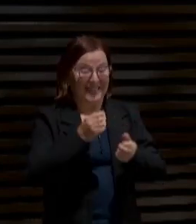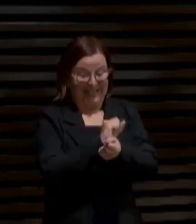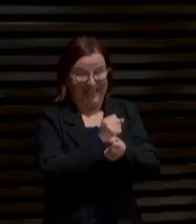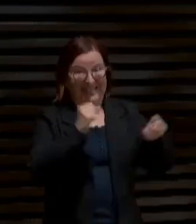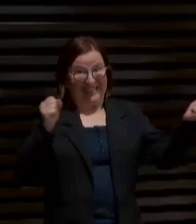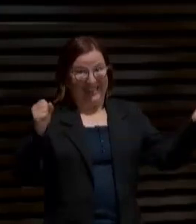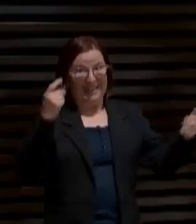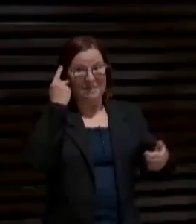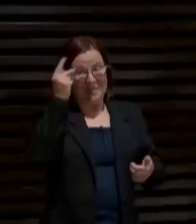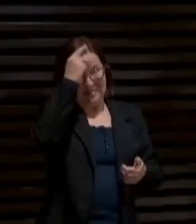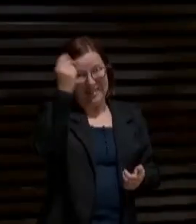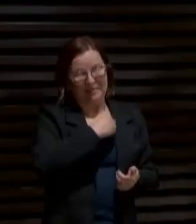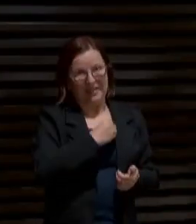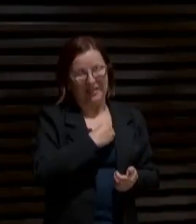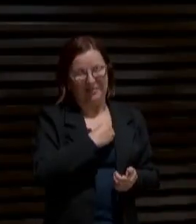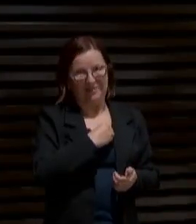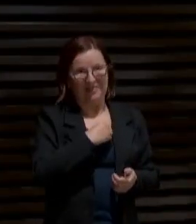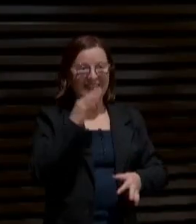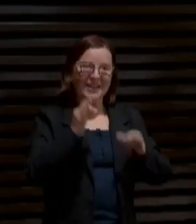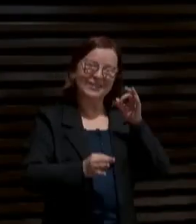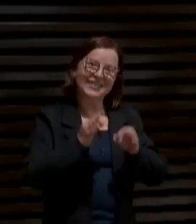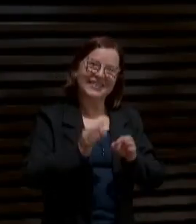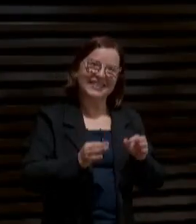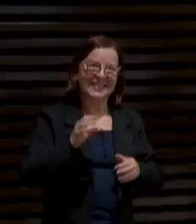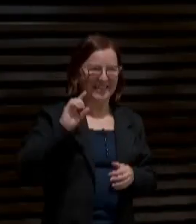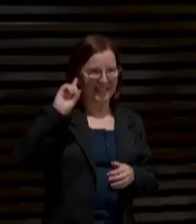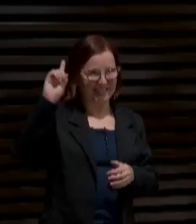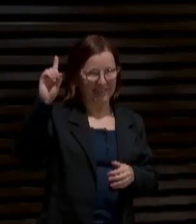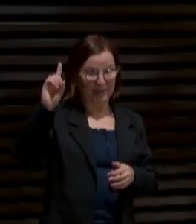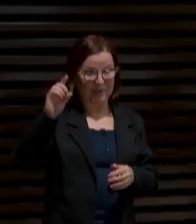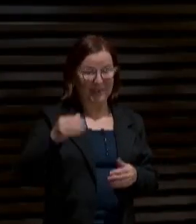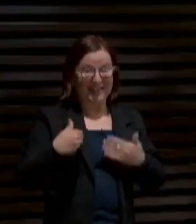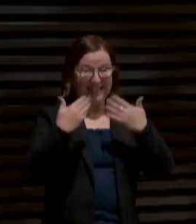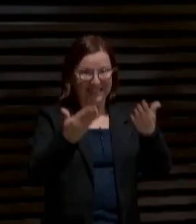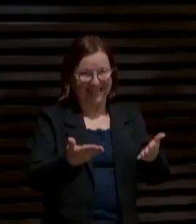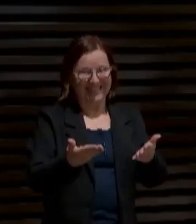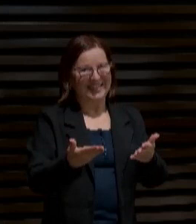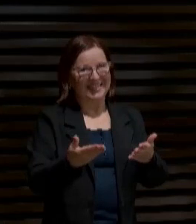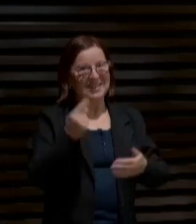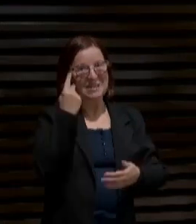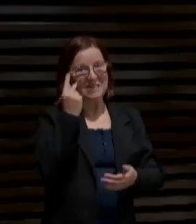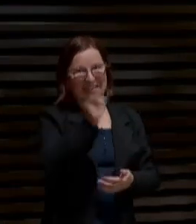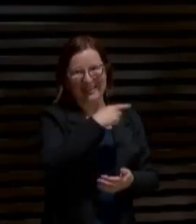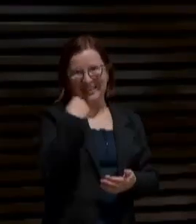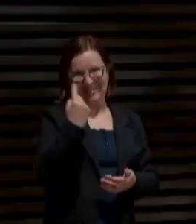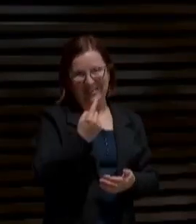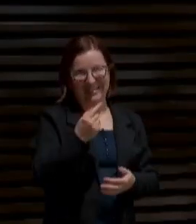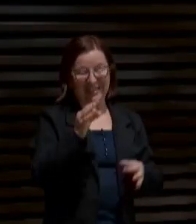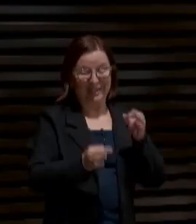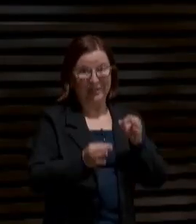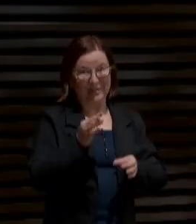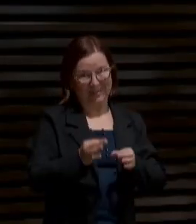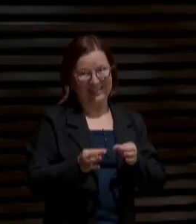a justiça de Deus imputada em nossa a justiça